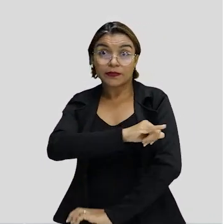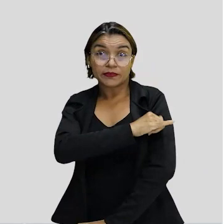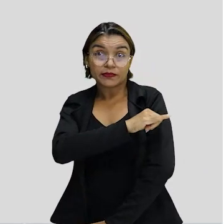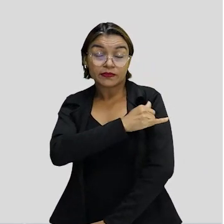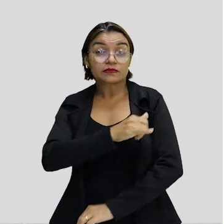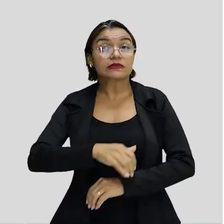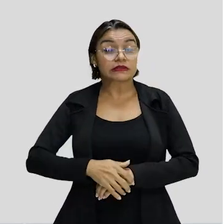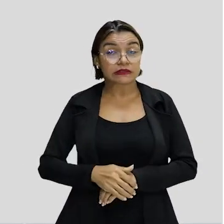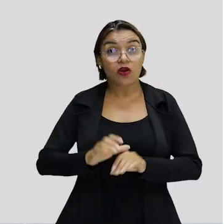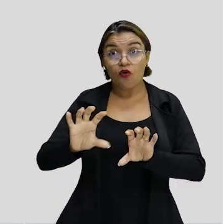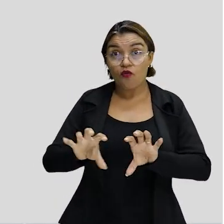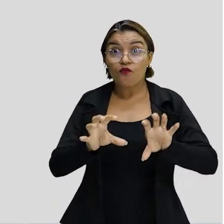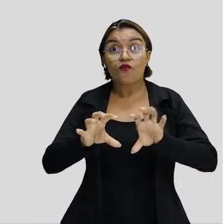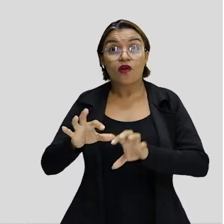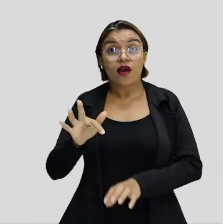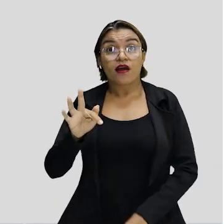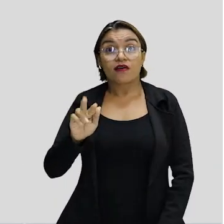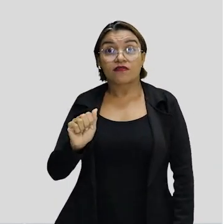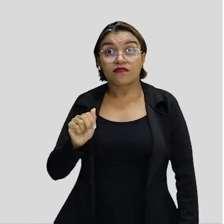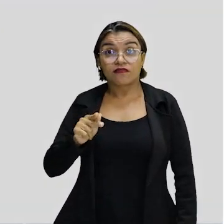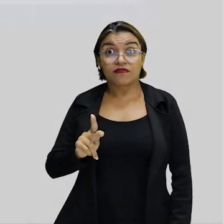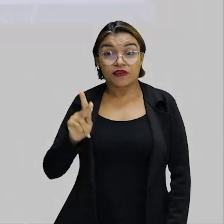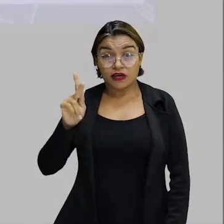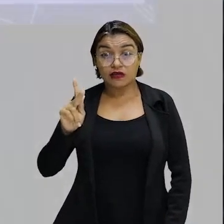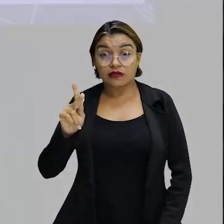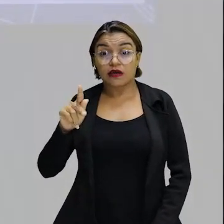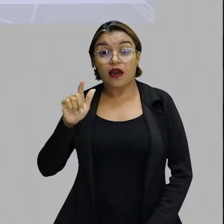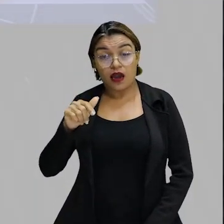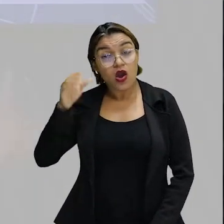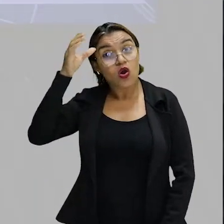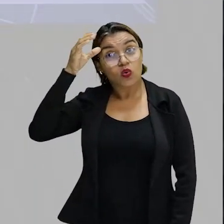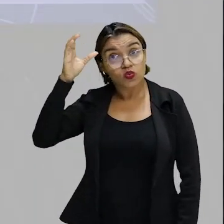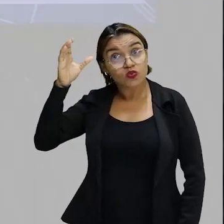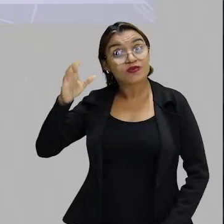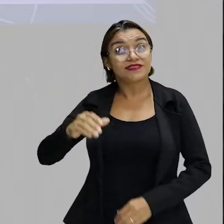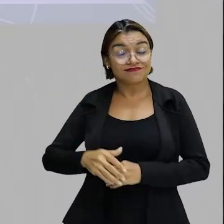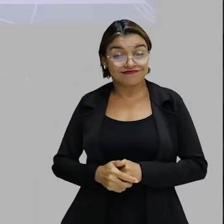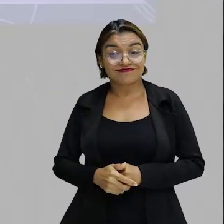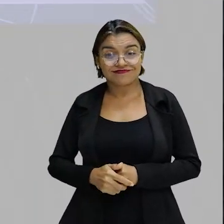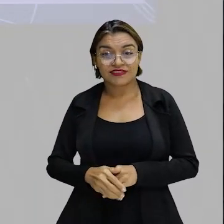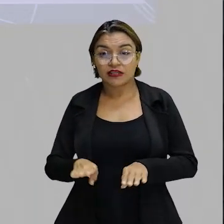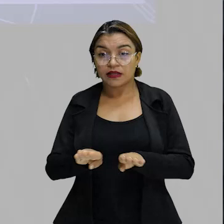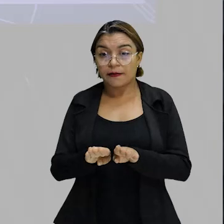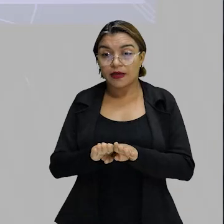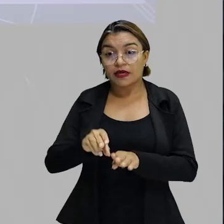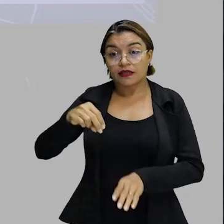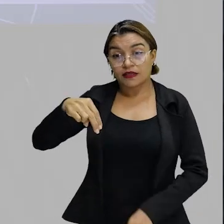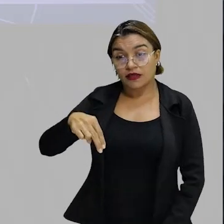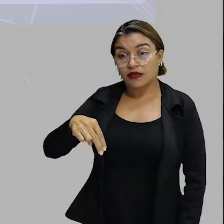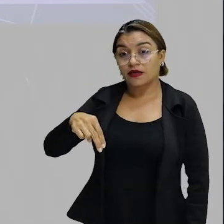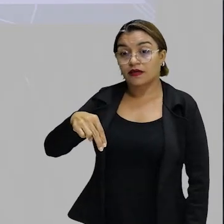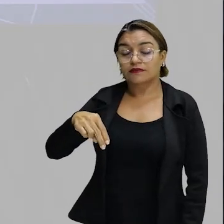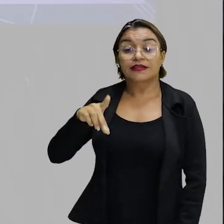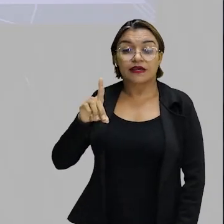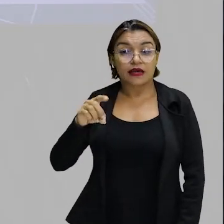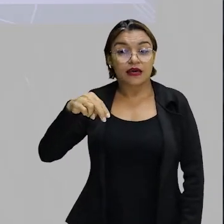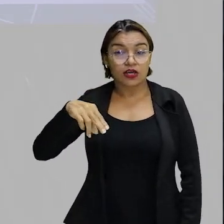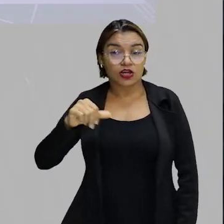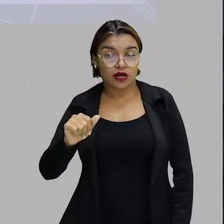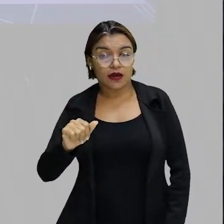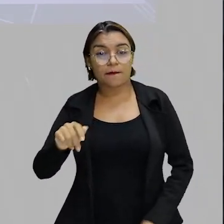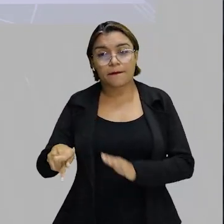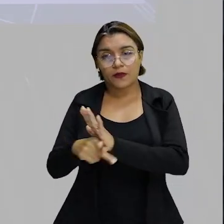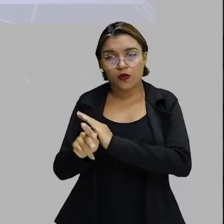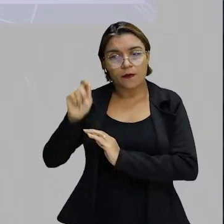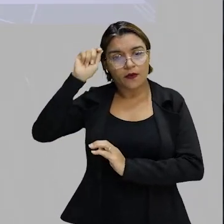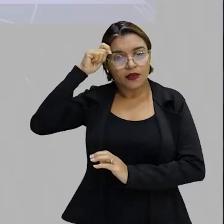o funk também, sabia disso? Funk é cultura. E o DNA da África ainda é perfeitamente visível em trabalhos